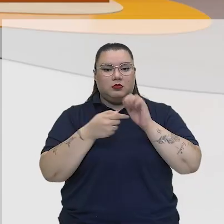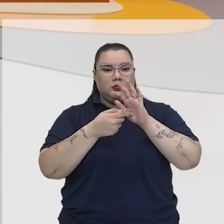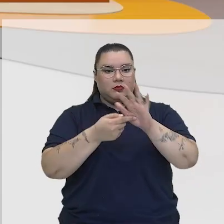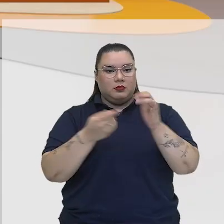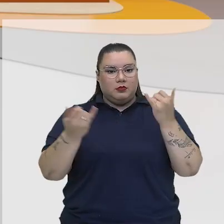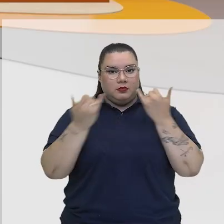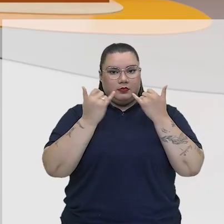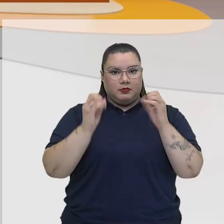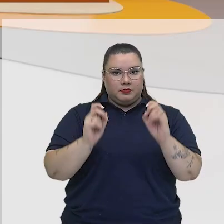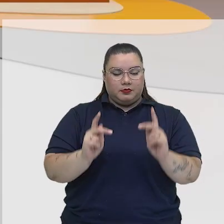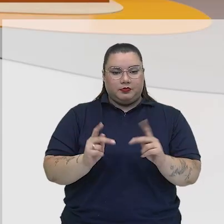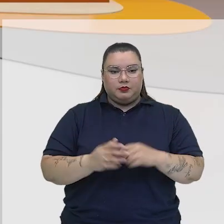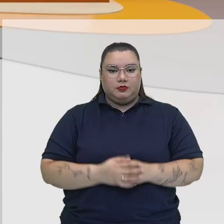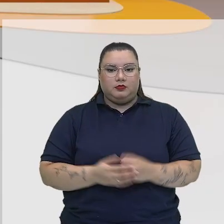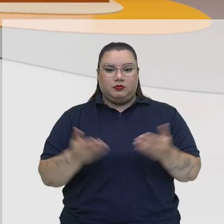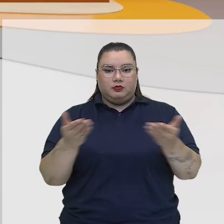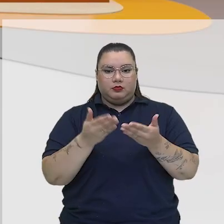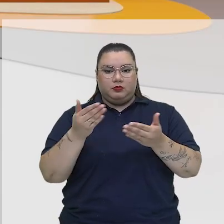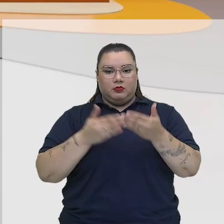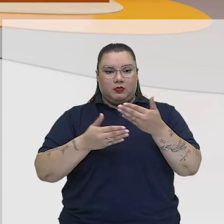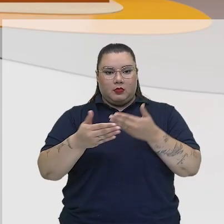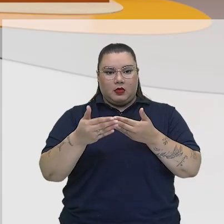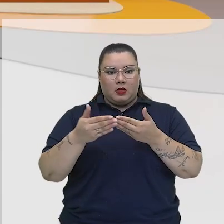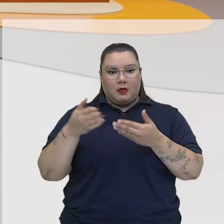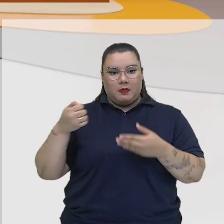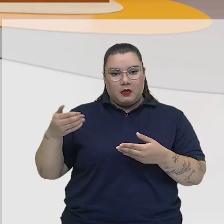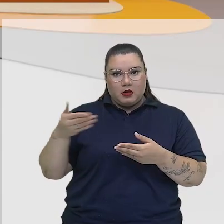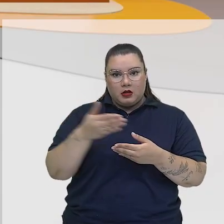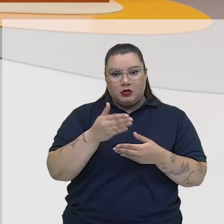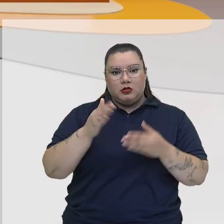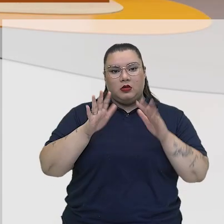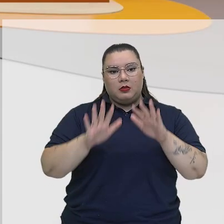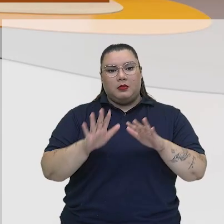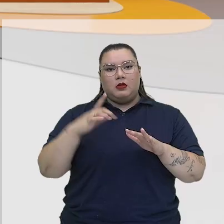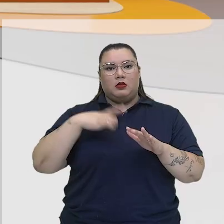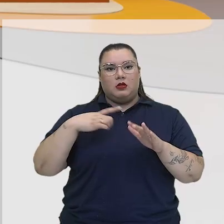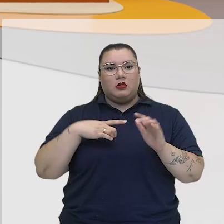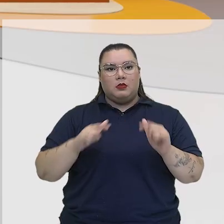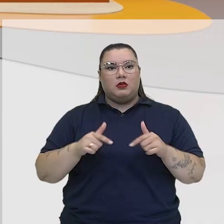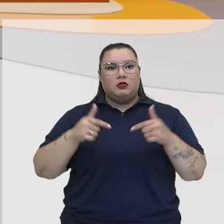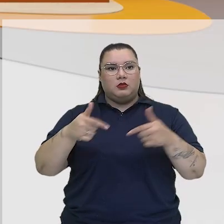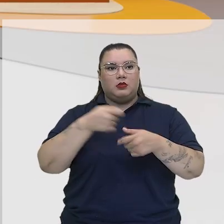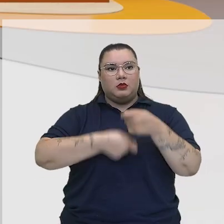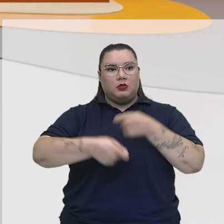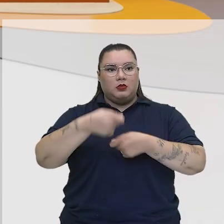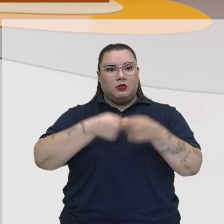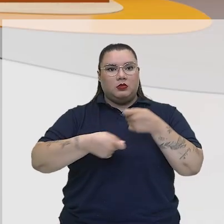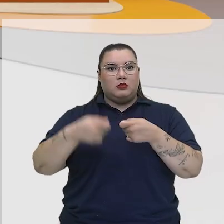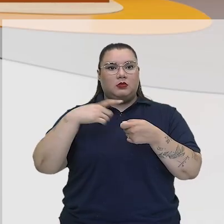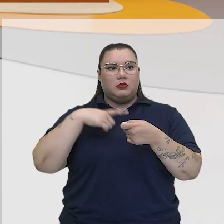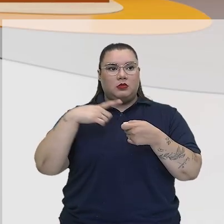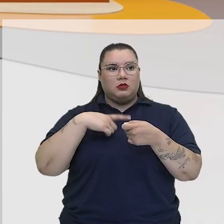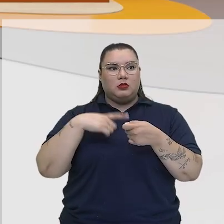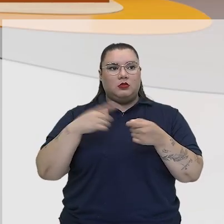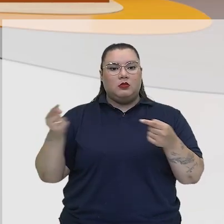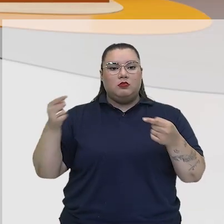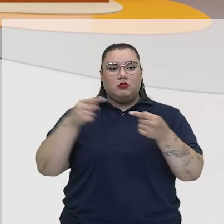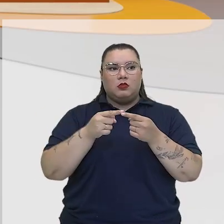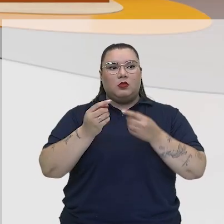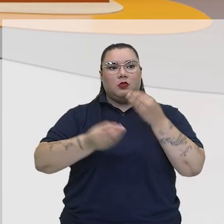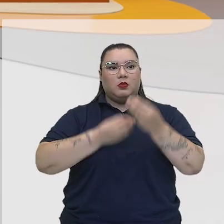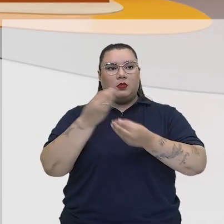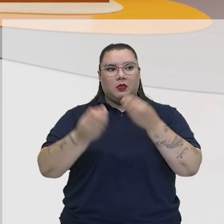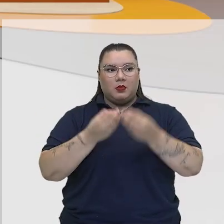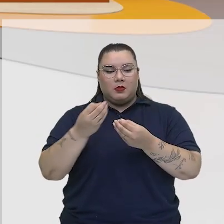gente vai seguir agora falando não da pesca, mas de uma atividade econômica que teve